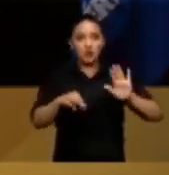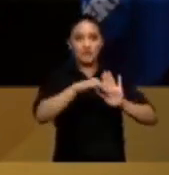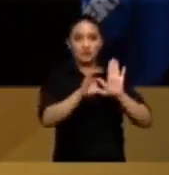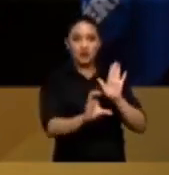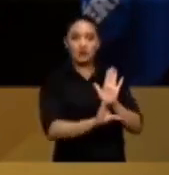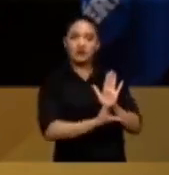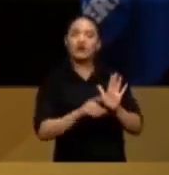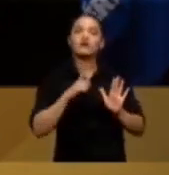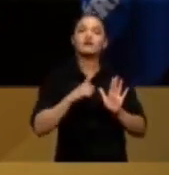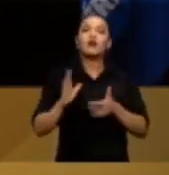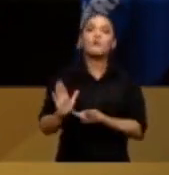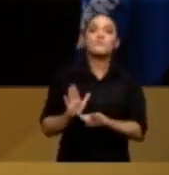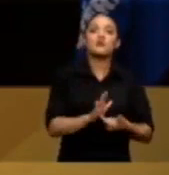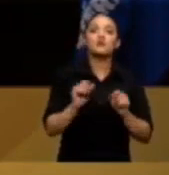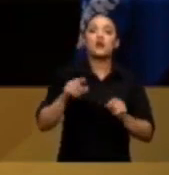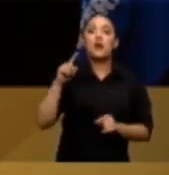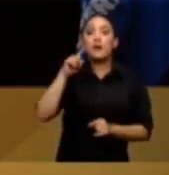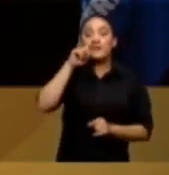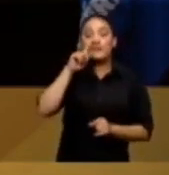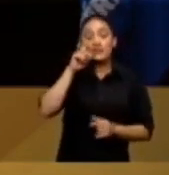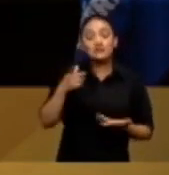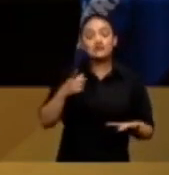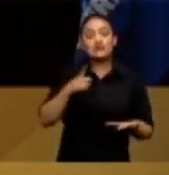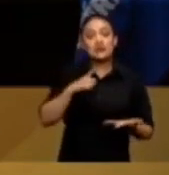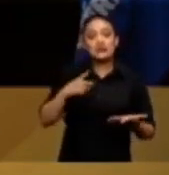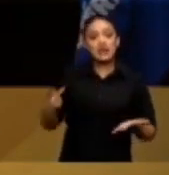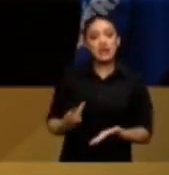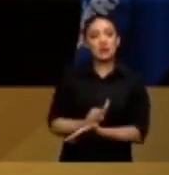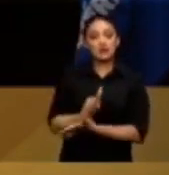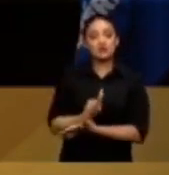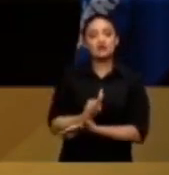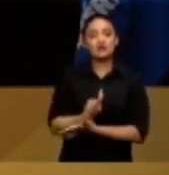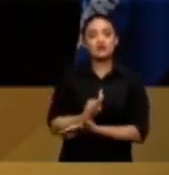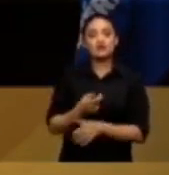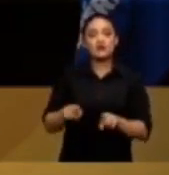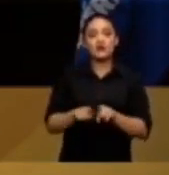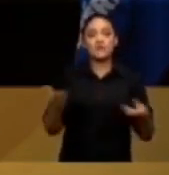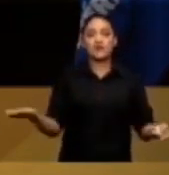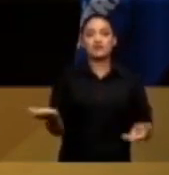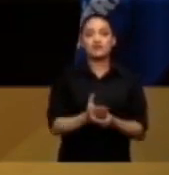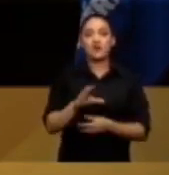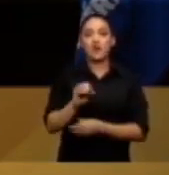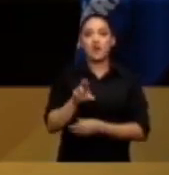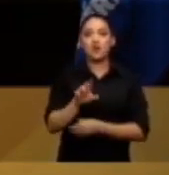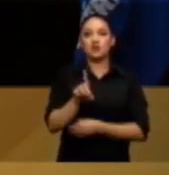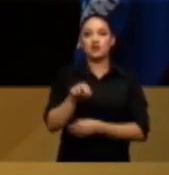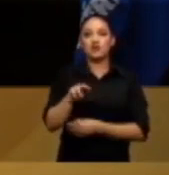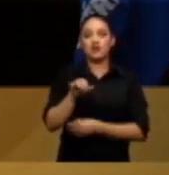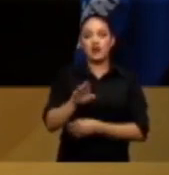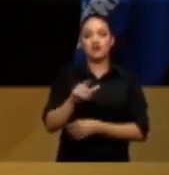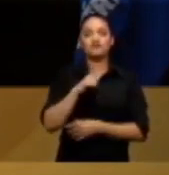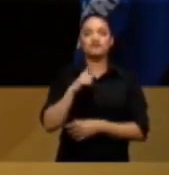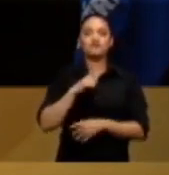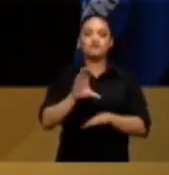a demonstração de que a causa de pedir na ação originária esteja fundada na matéria de natureza constitucional. E, uma